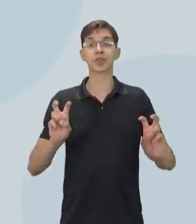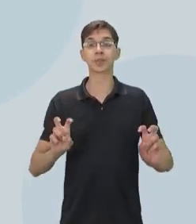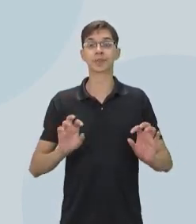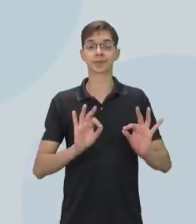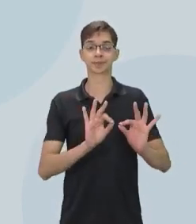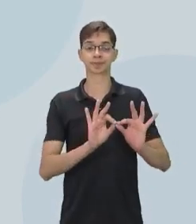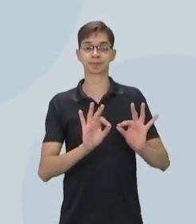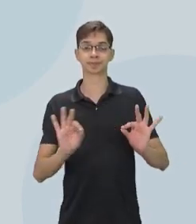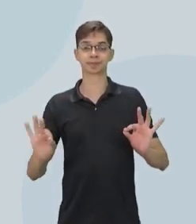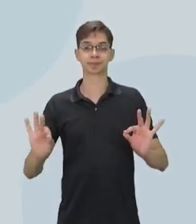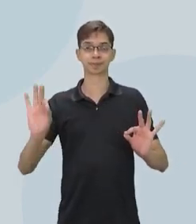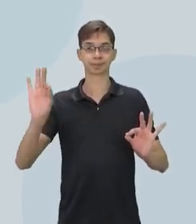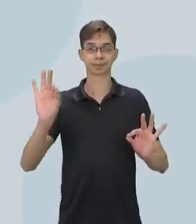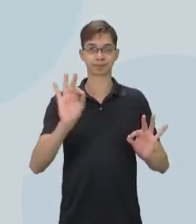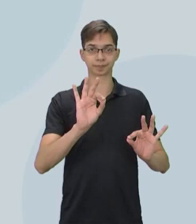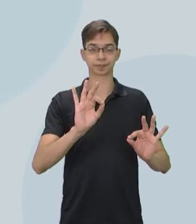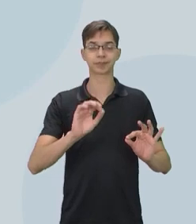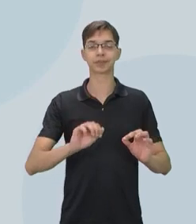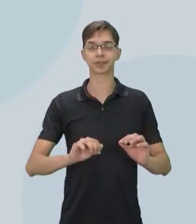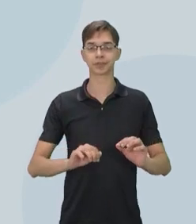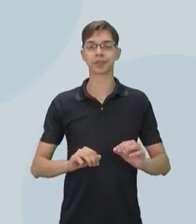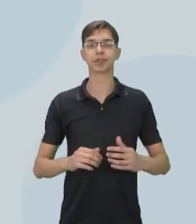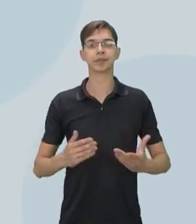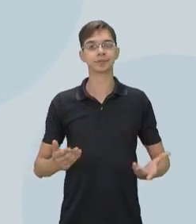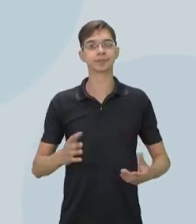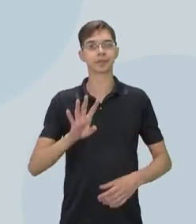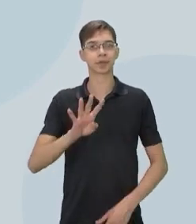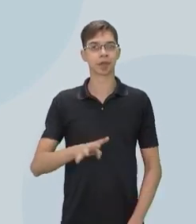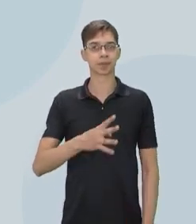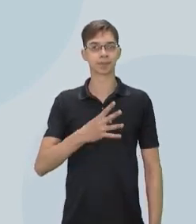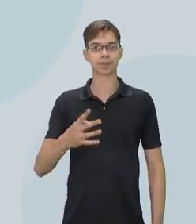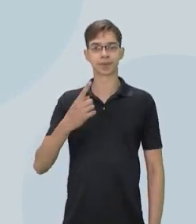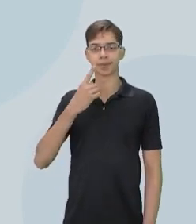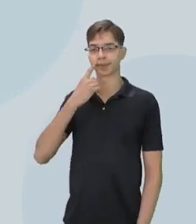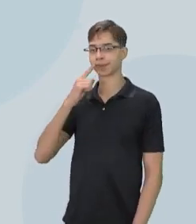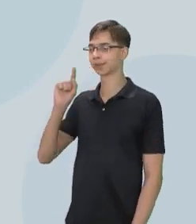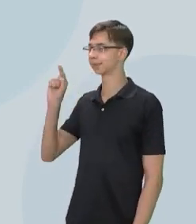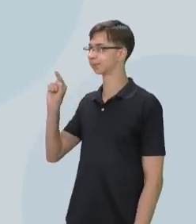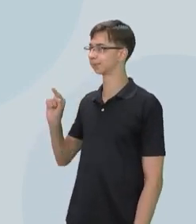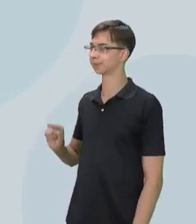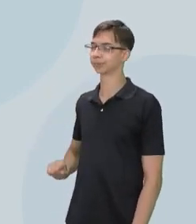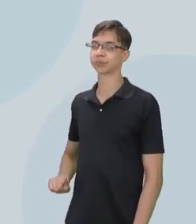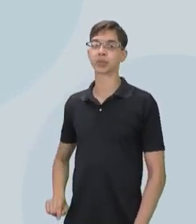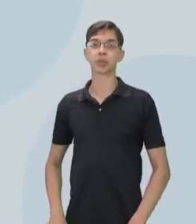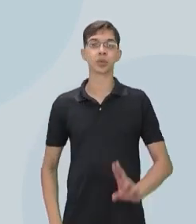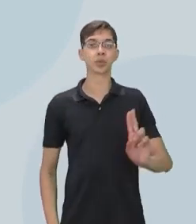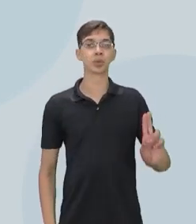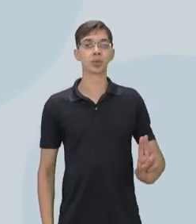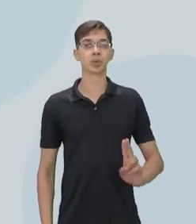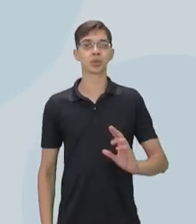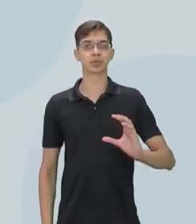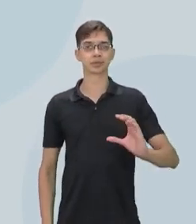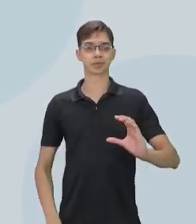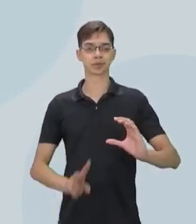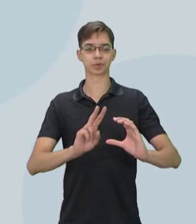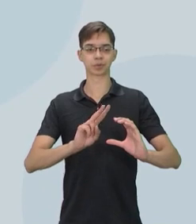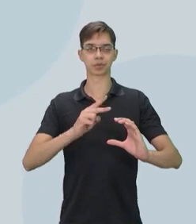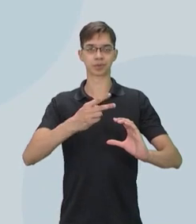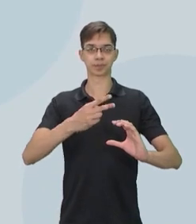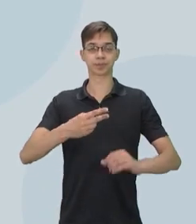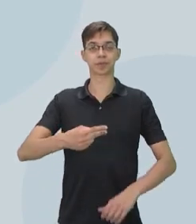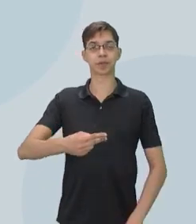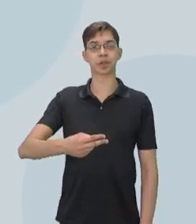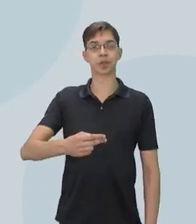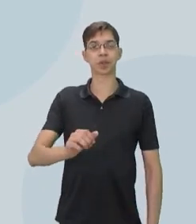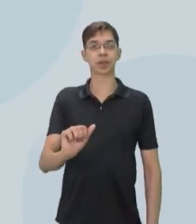elas estão indicadas aí nessa tabela, a gente vai usar C ao quadrado é igual a A vezes